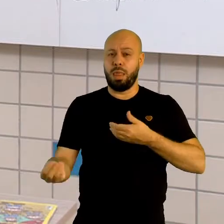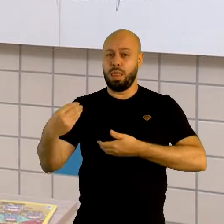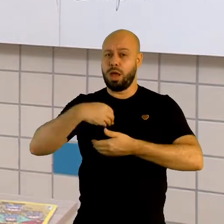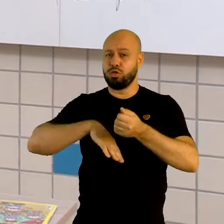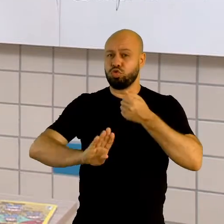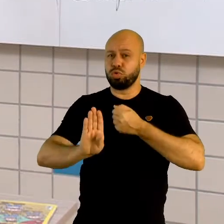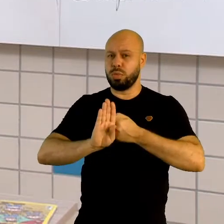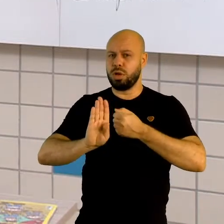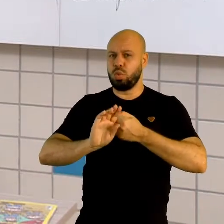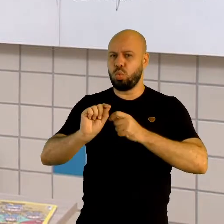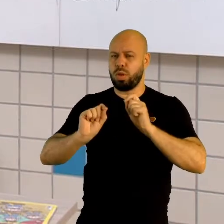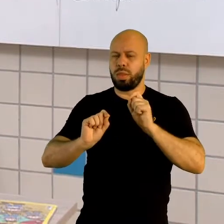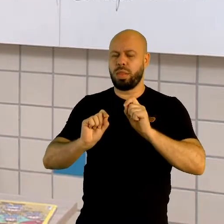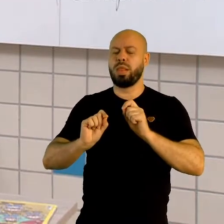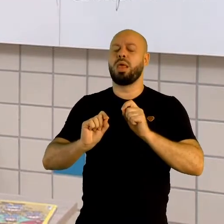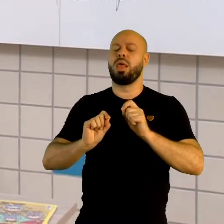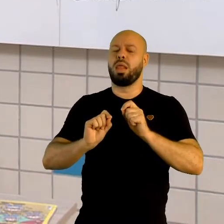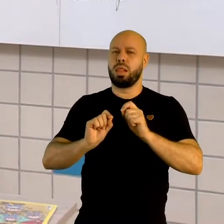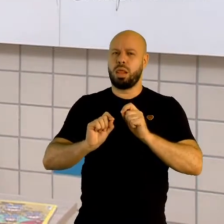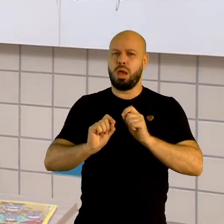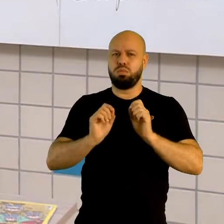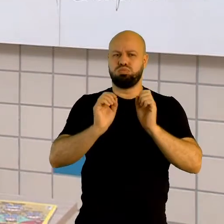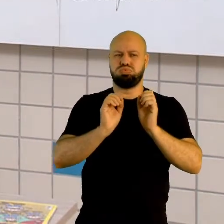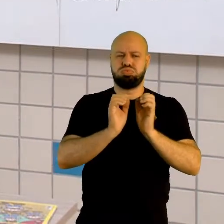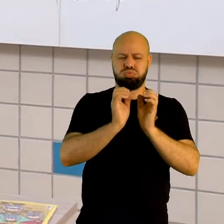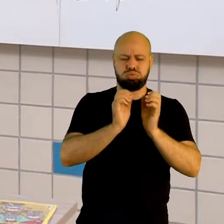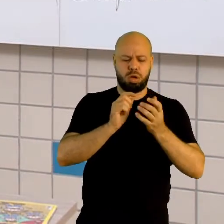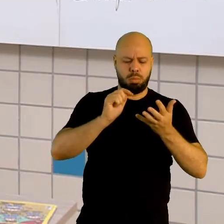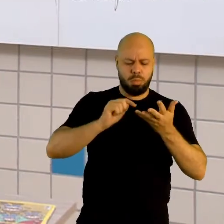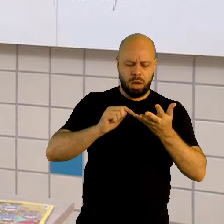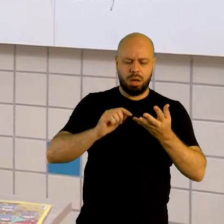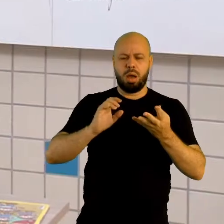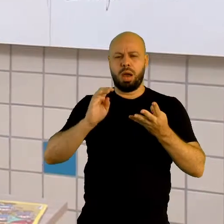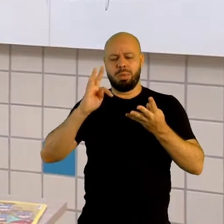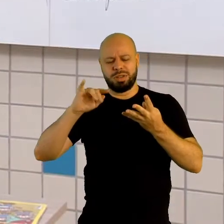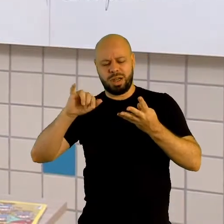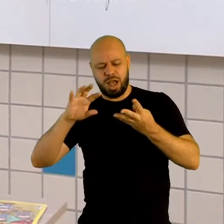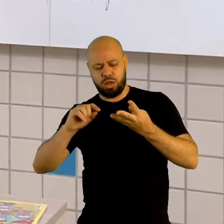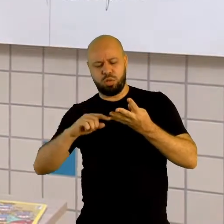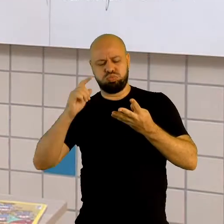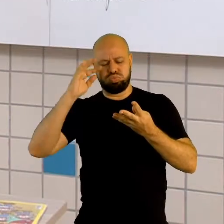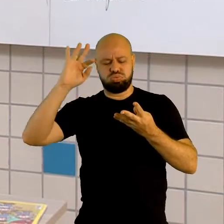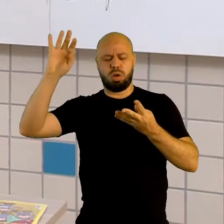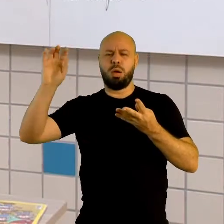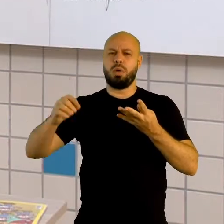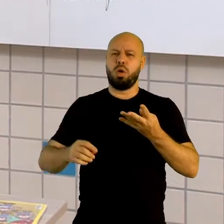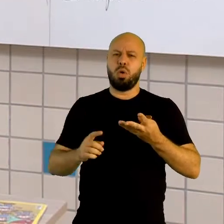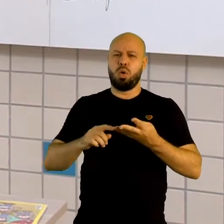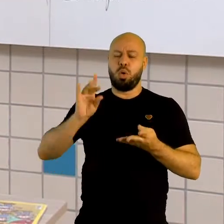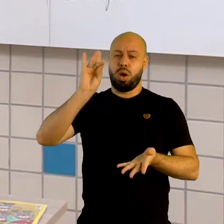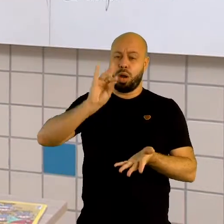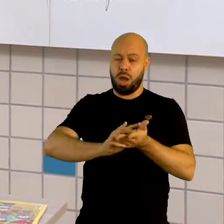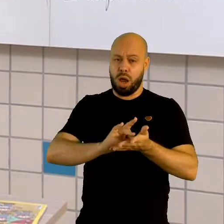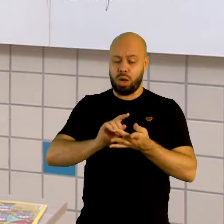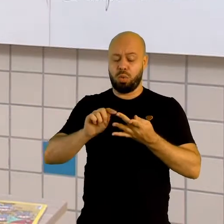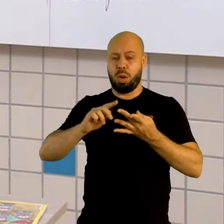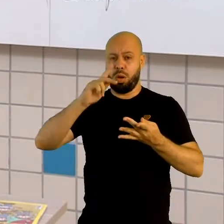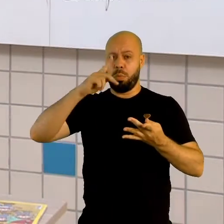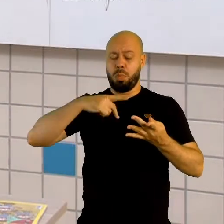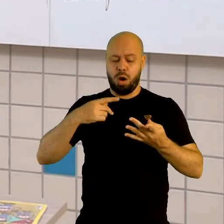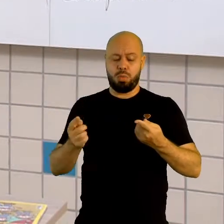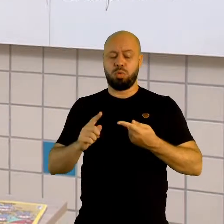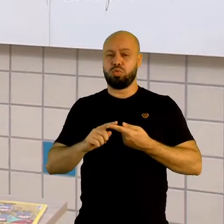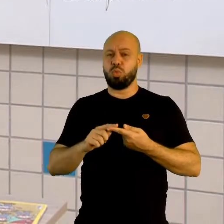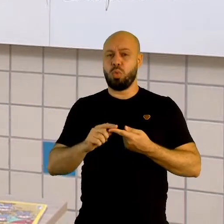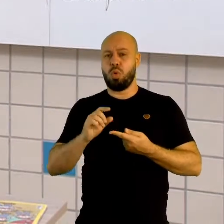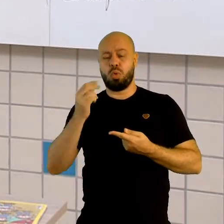aprendemos substantivos, as suas classificações, abstrato, concreto, próprio, comum, entre outros. Na nossa